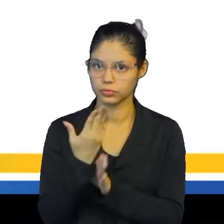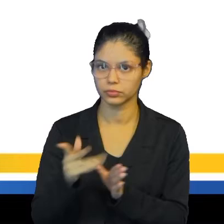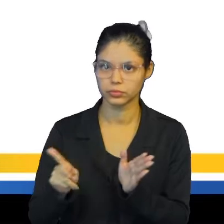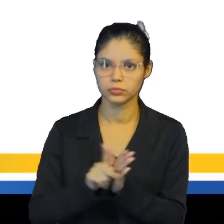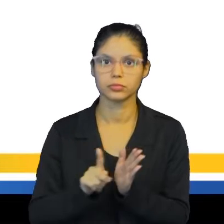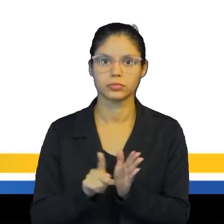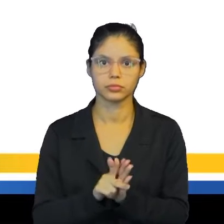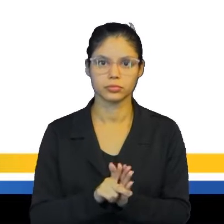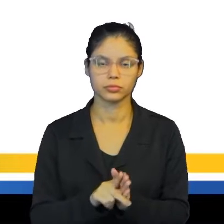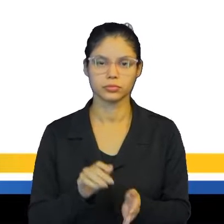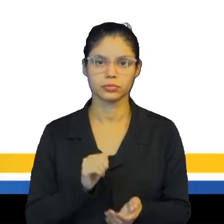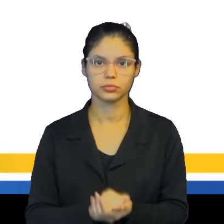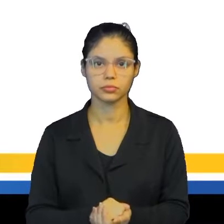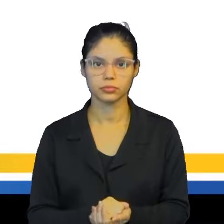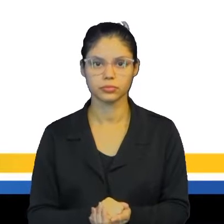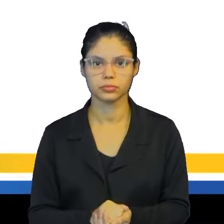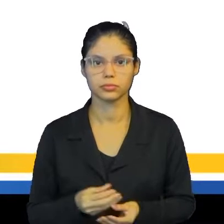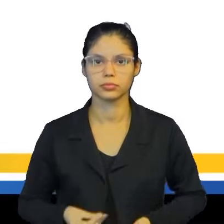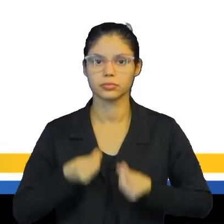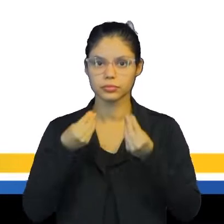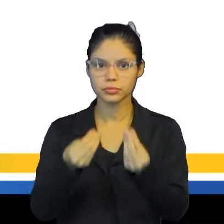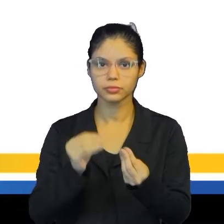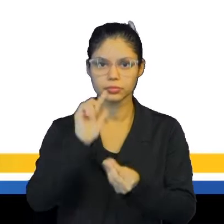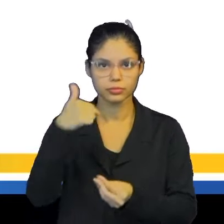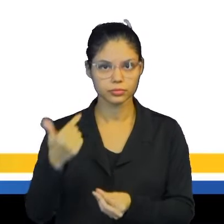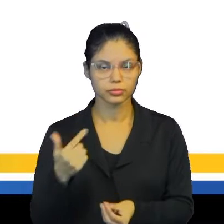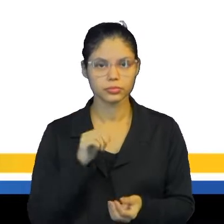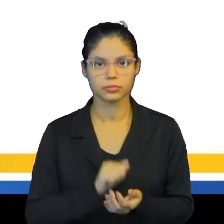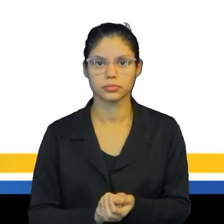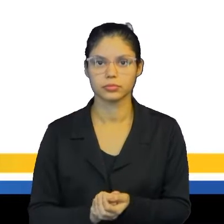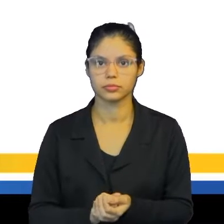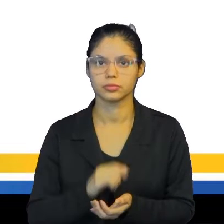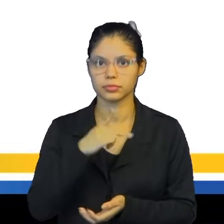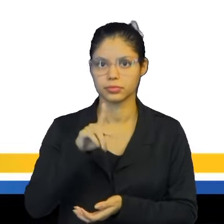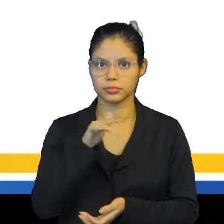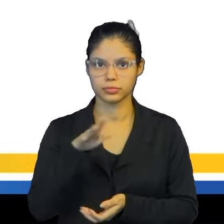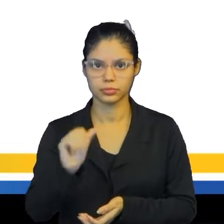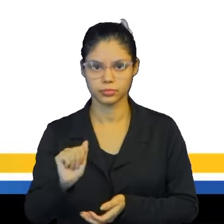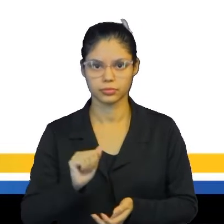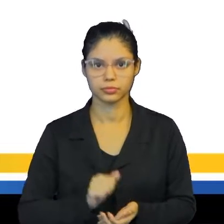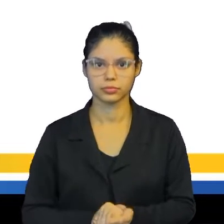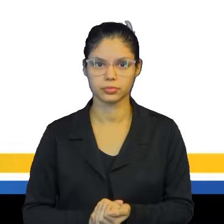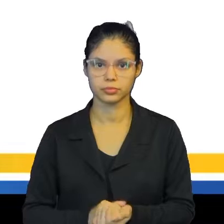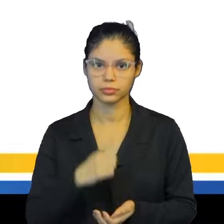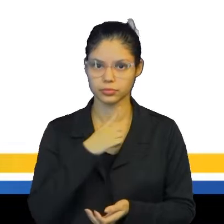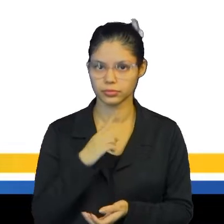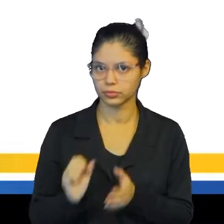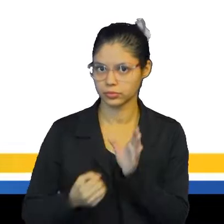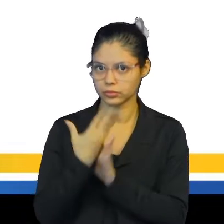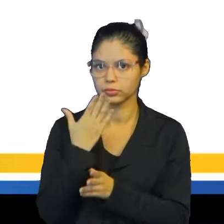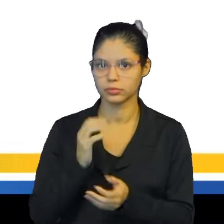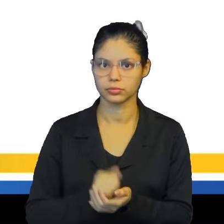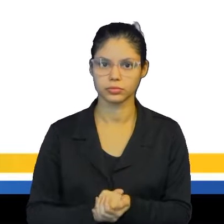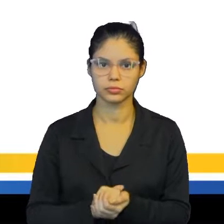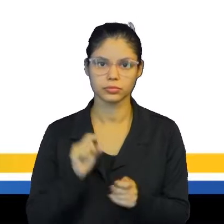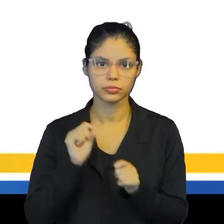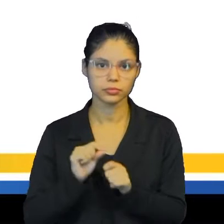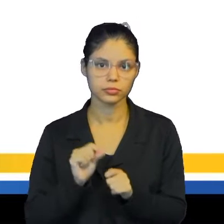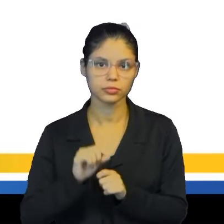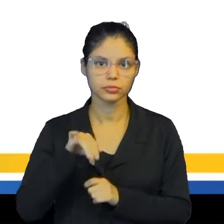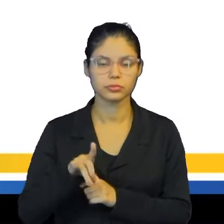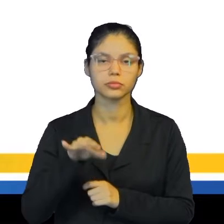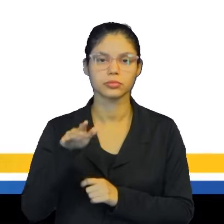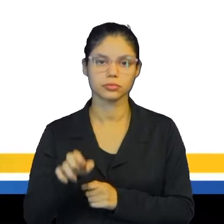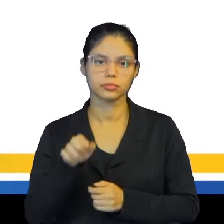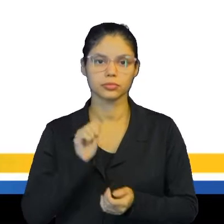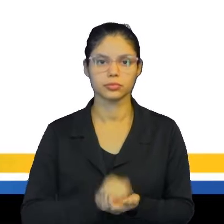criou para dar início a outras peças, né? E consiste em criar as formas